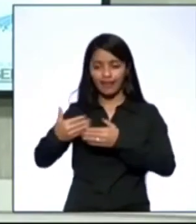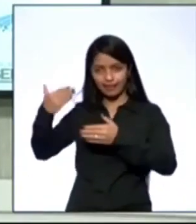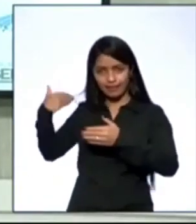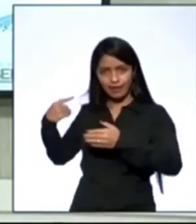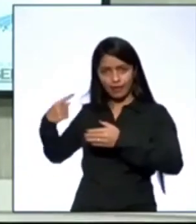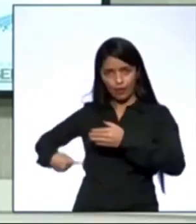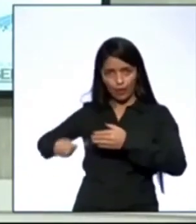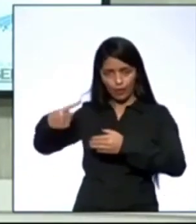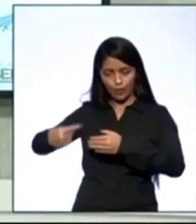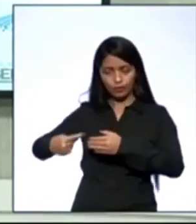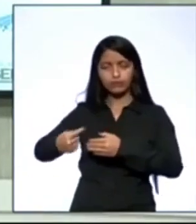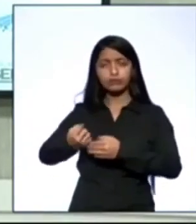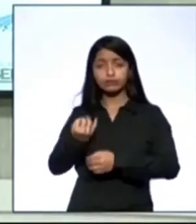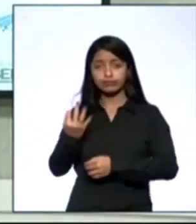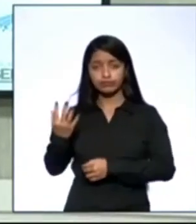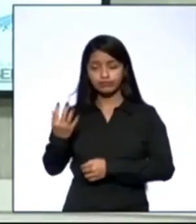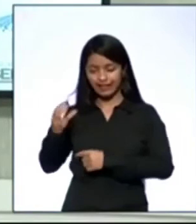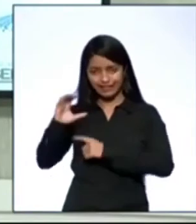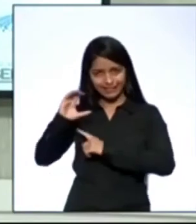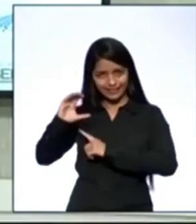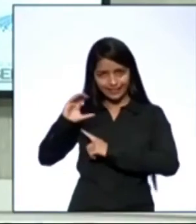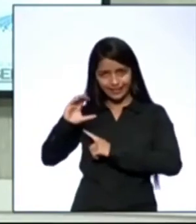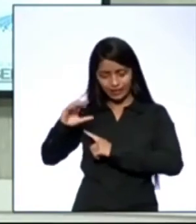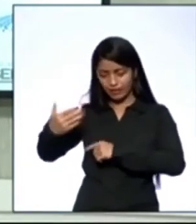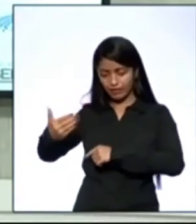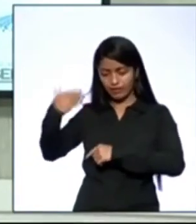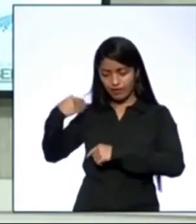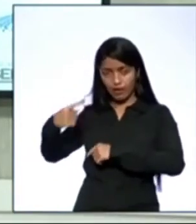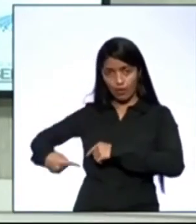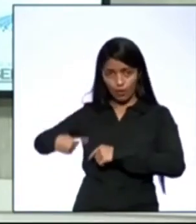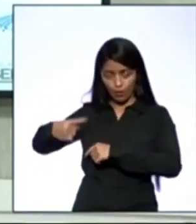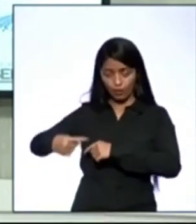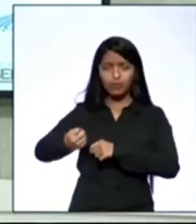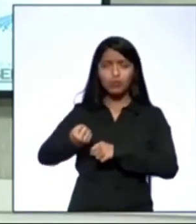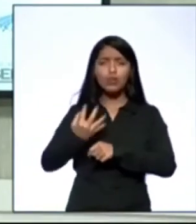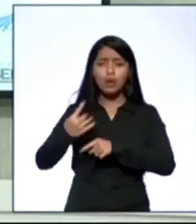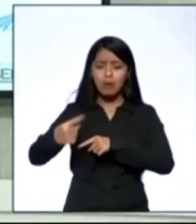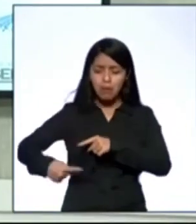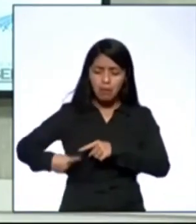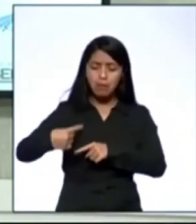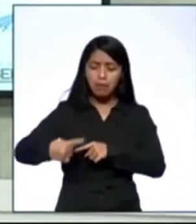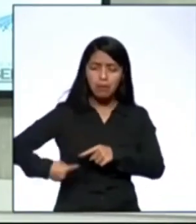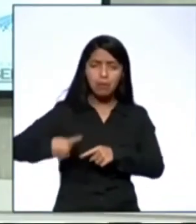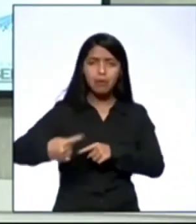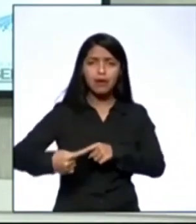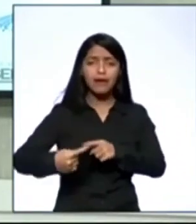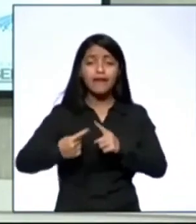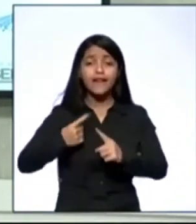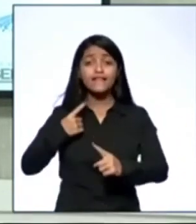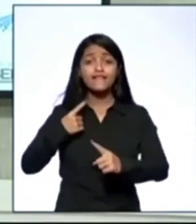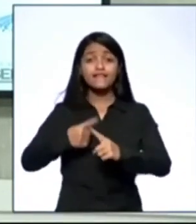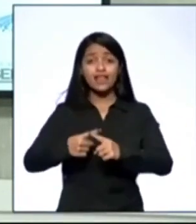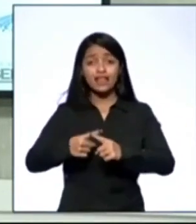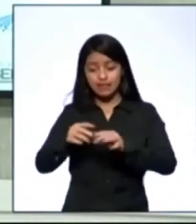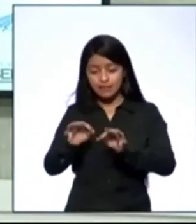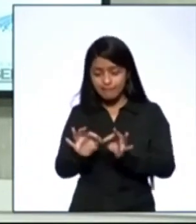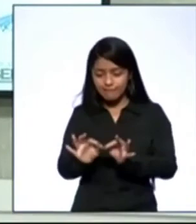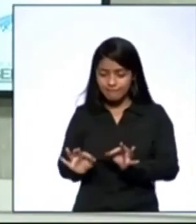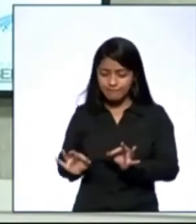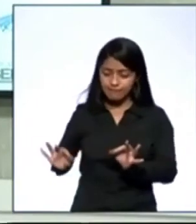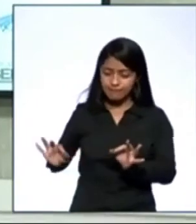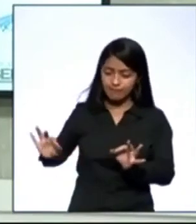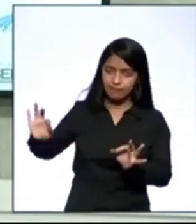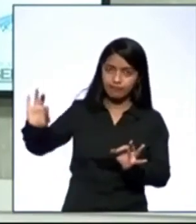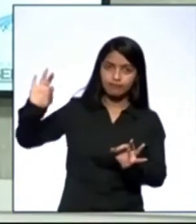é o número de voltas da roda C, que é a roda da bicicleta. O número de voltas vezes o perímetro da roda traseira, que é o 2